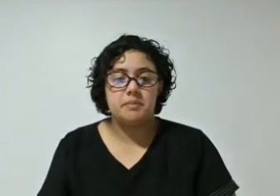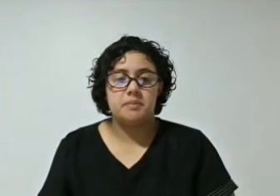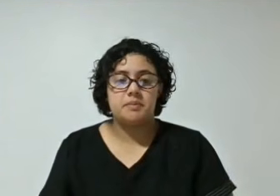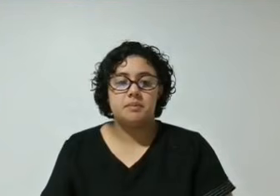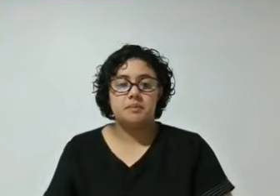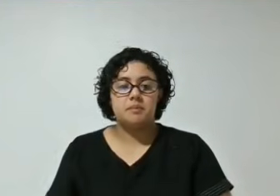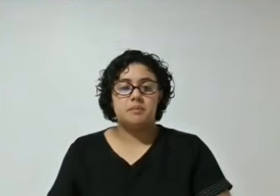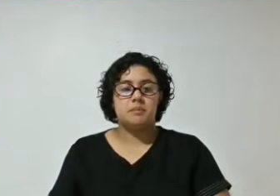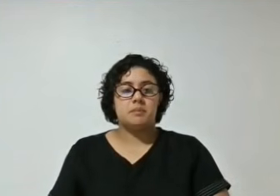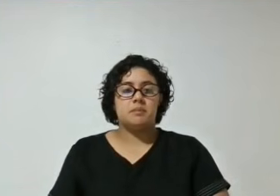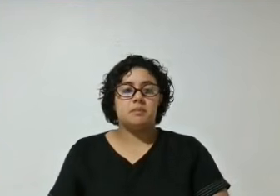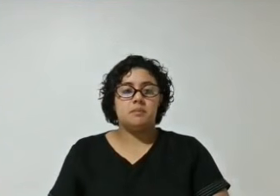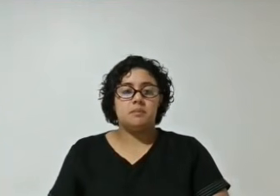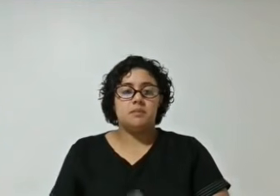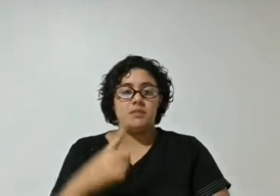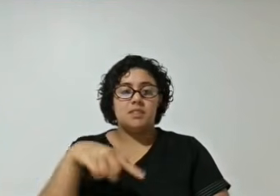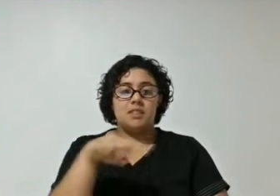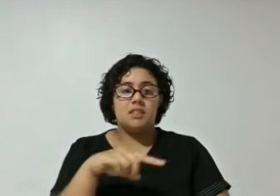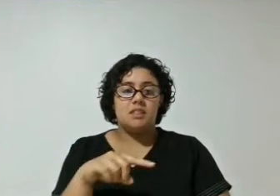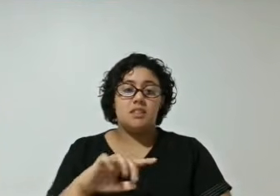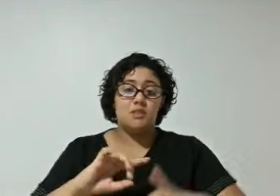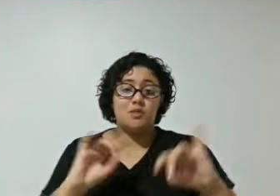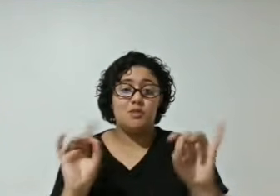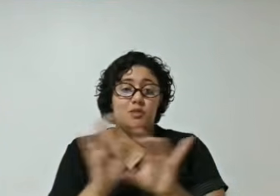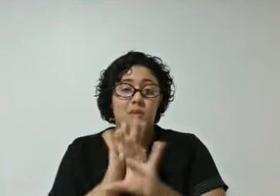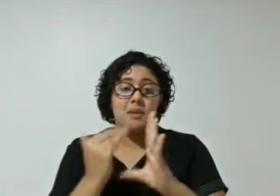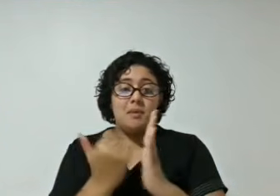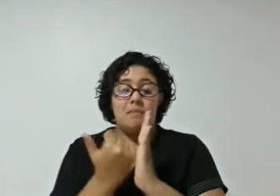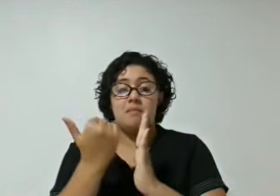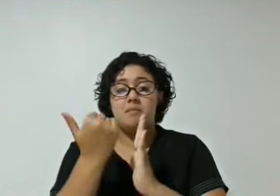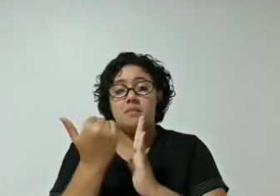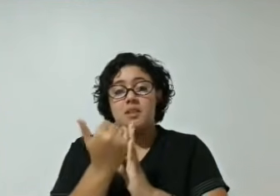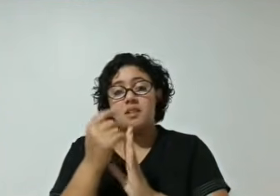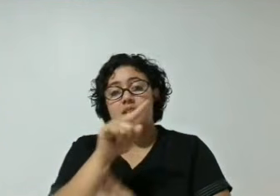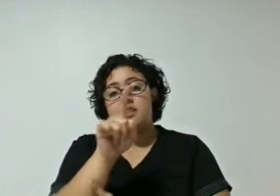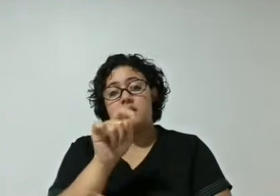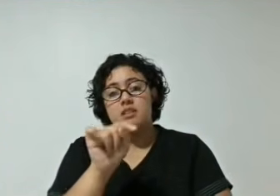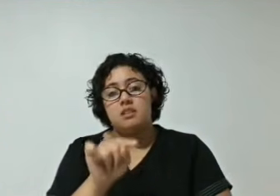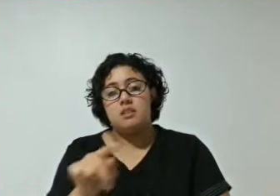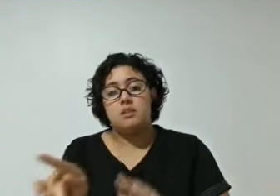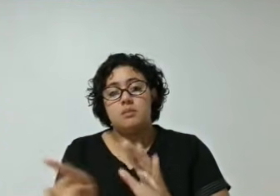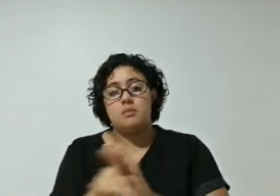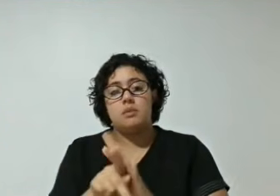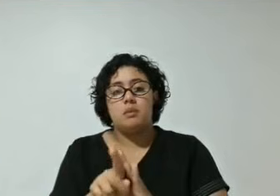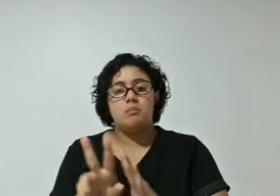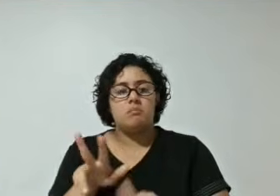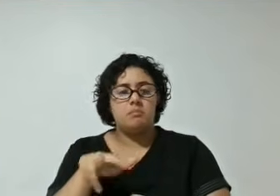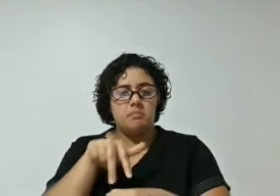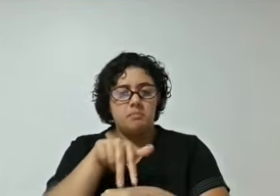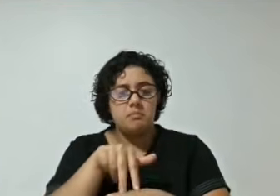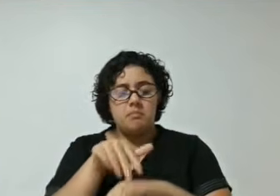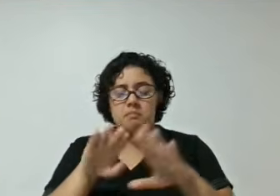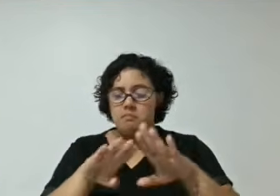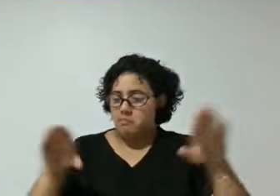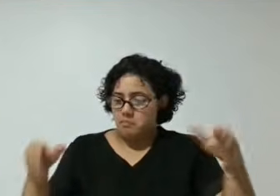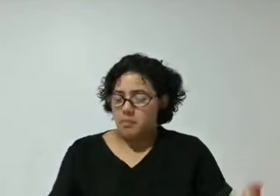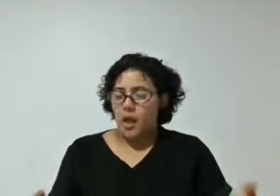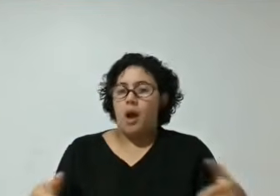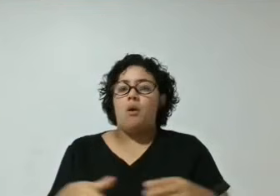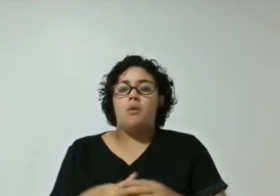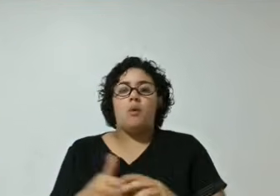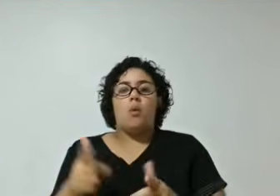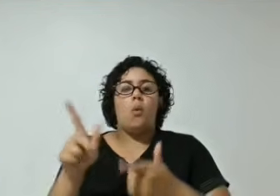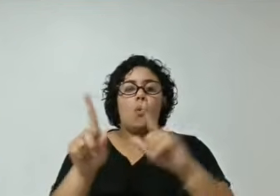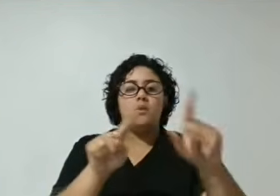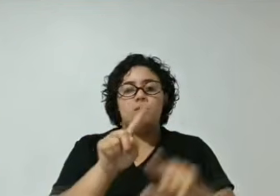sendo, né, formadas ainda mais nessas questões de posicionamento de palco e outras questões que o teatro